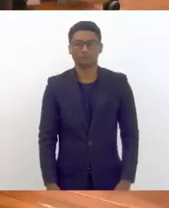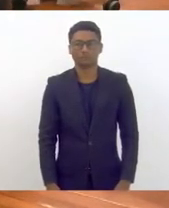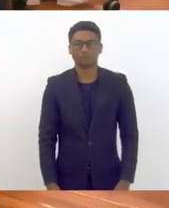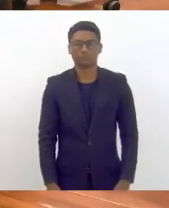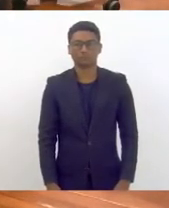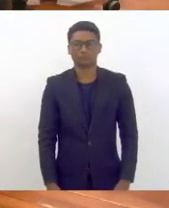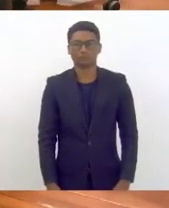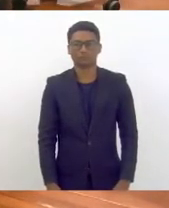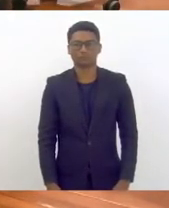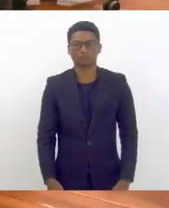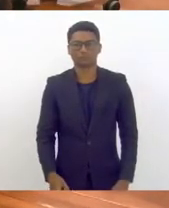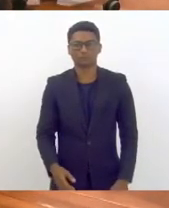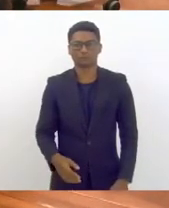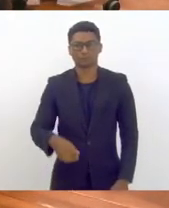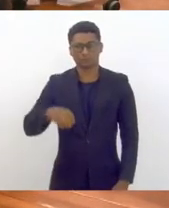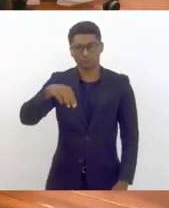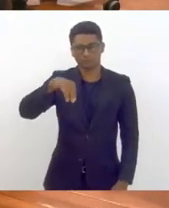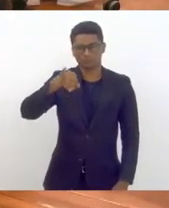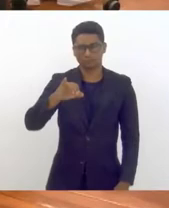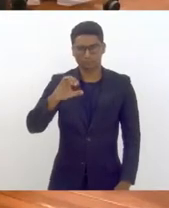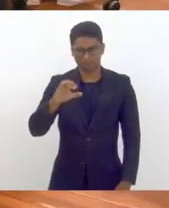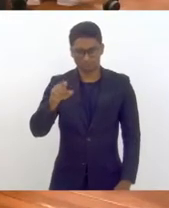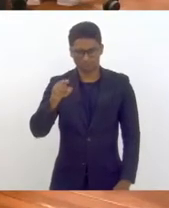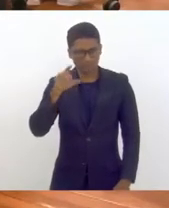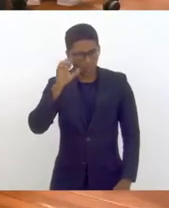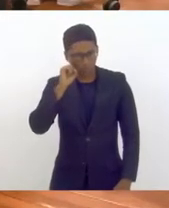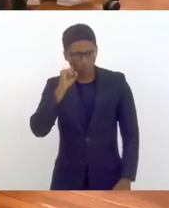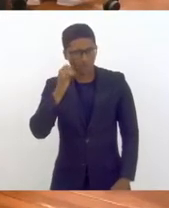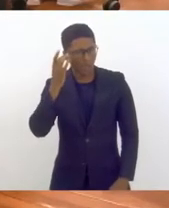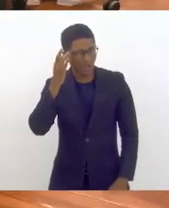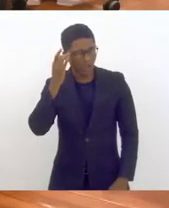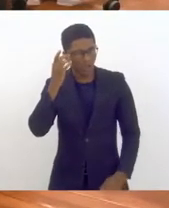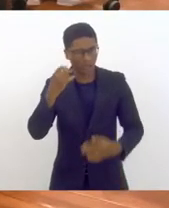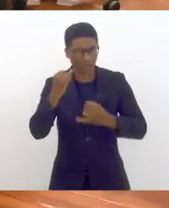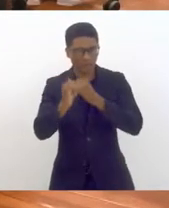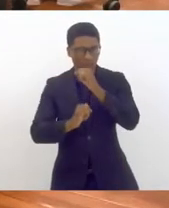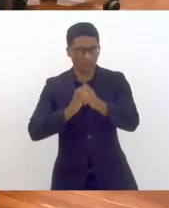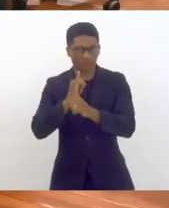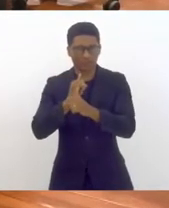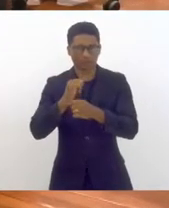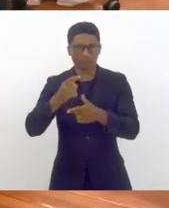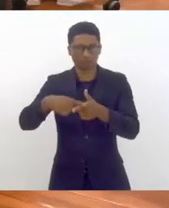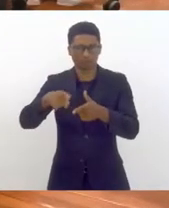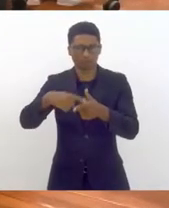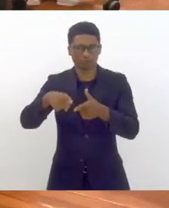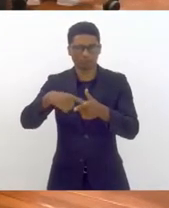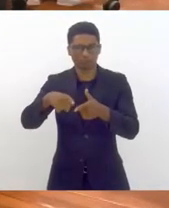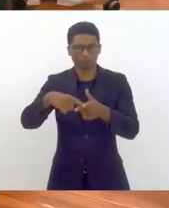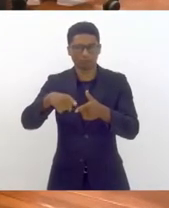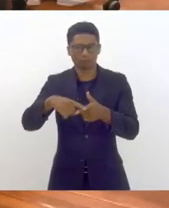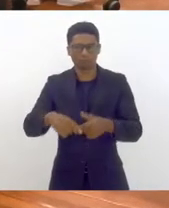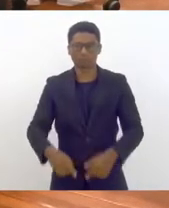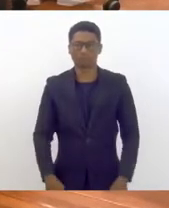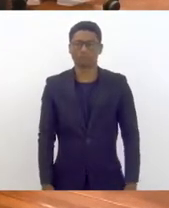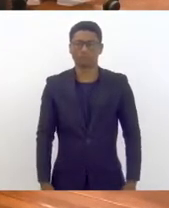Não sei se o deputado Carlos Mink nos ouve, mas parece que houve algum problema de conexão, deputado Mink.